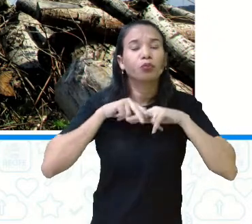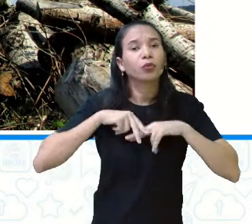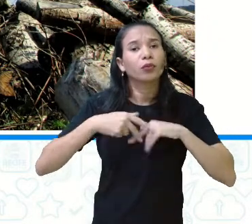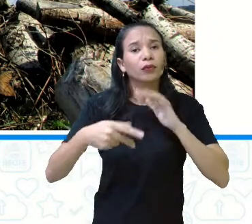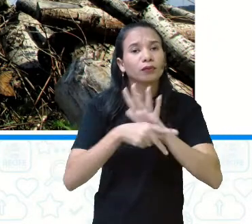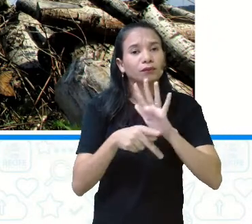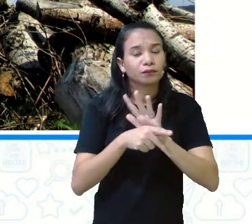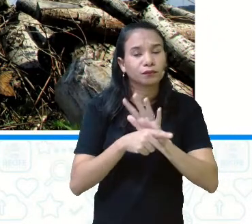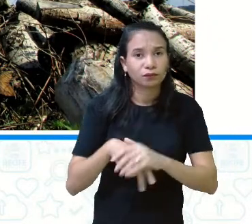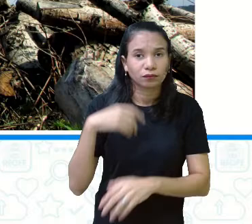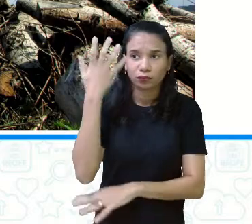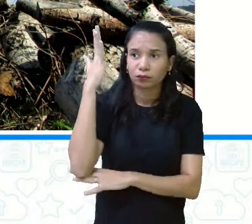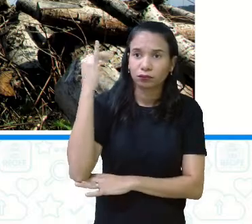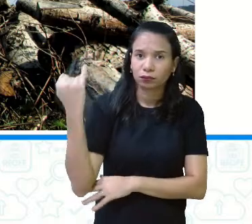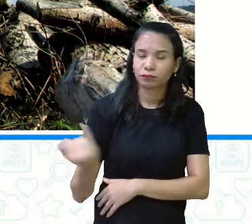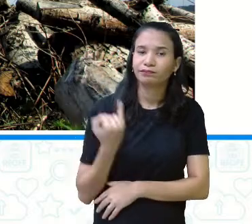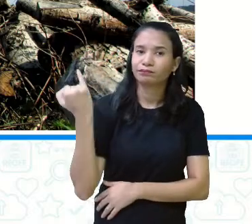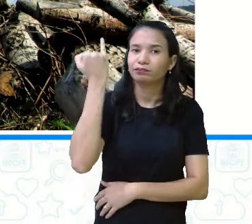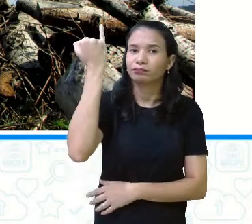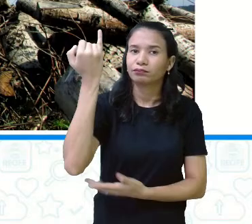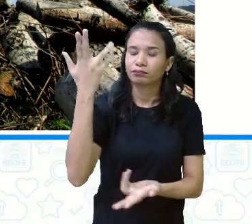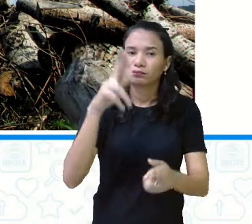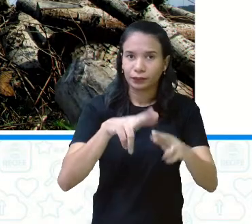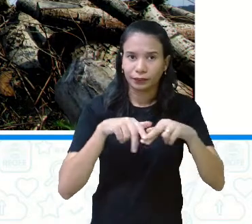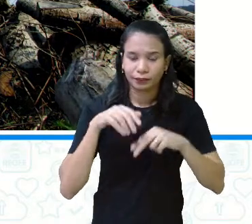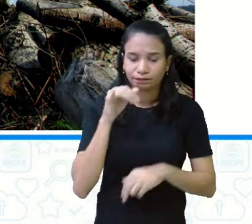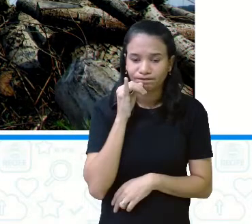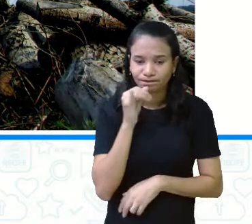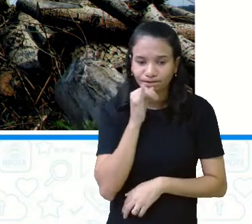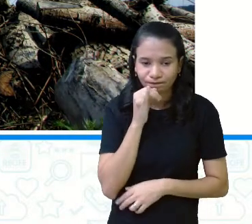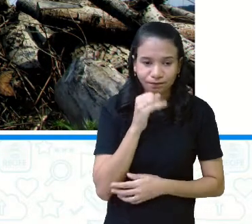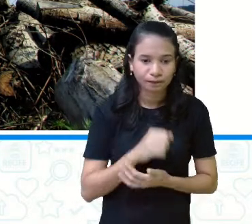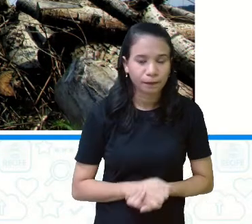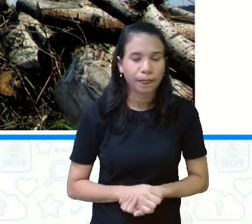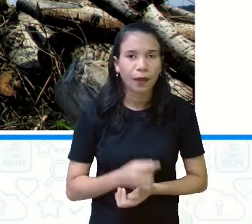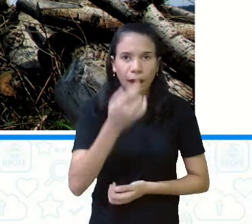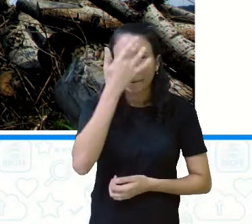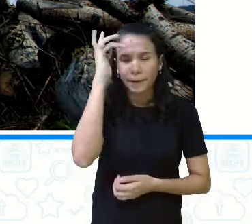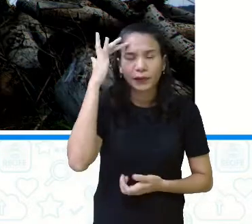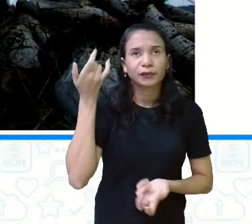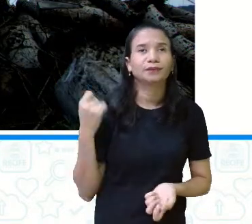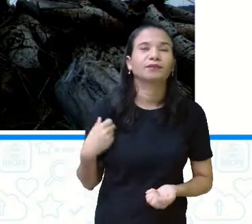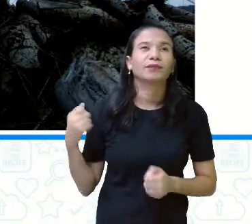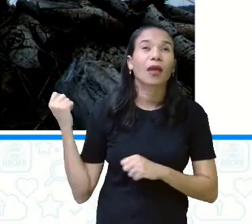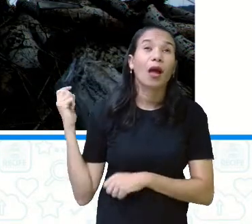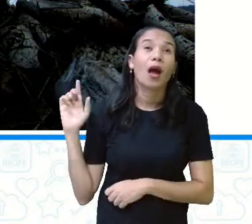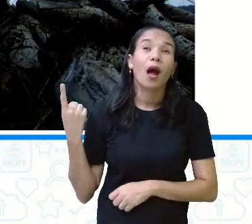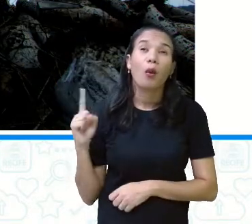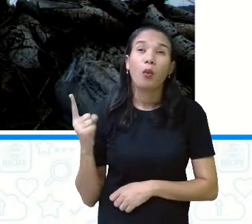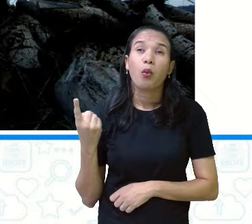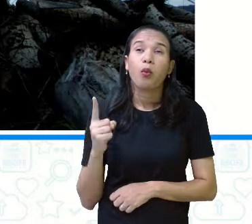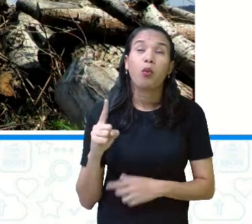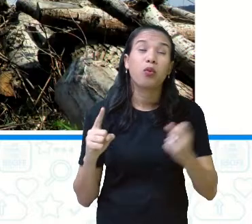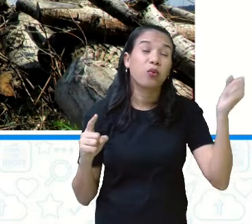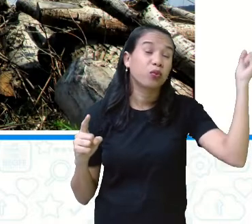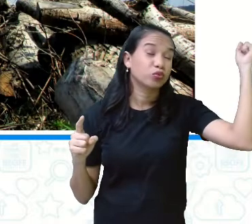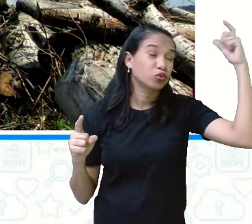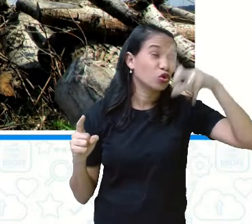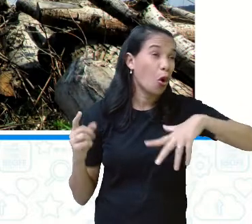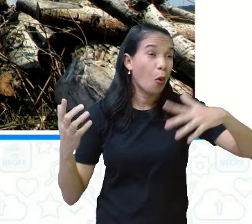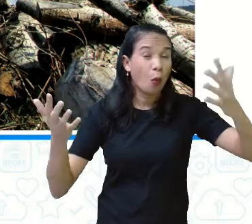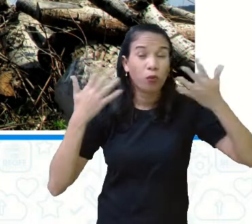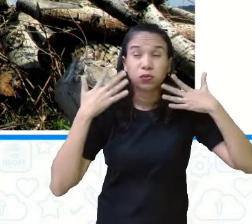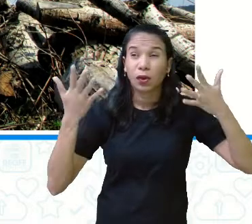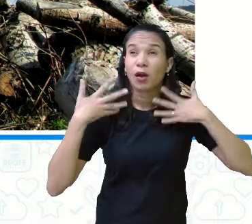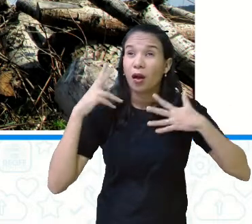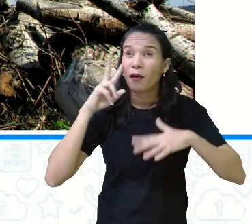em relação ao aquecimento global? Deixa eu dar um exemplo. Você está caminhando um sol muito quente, está com muito calor. Você vê